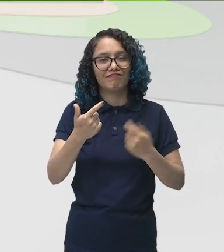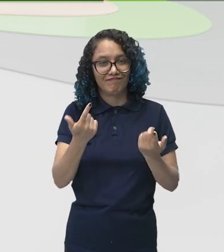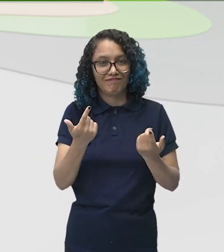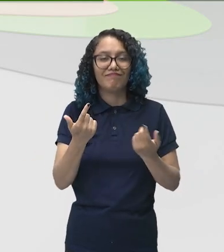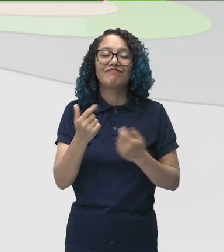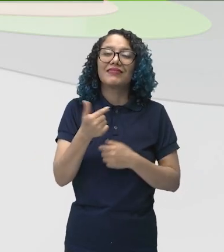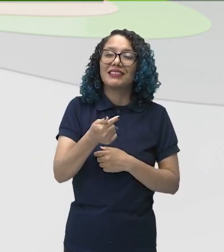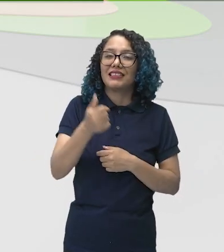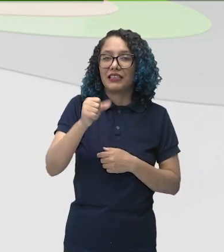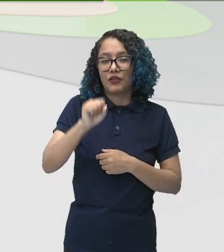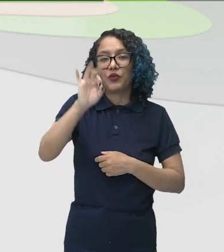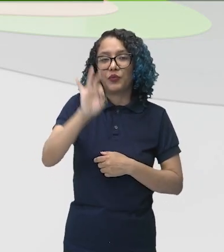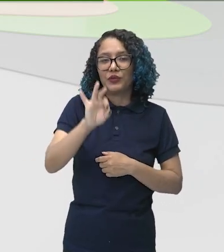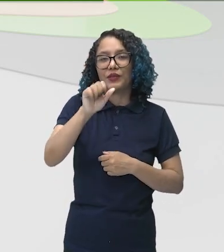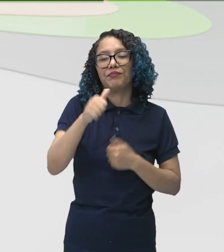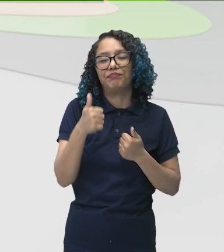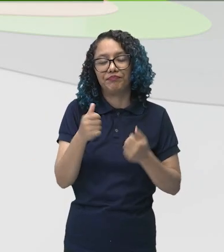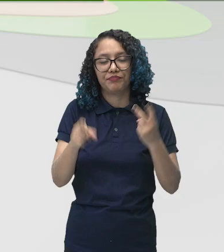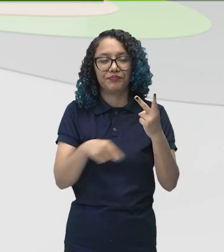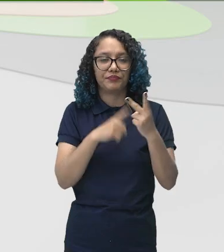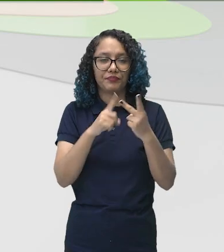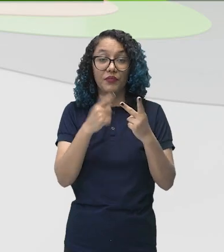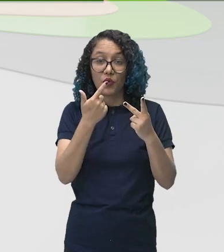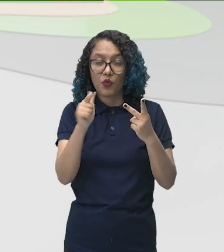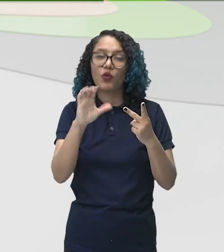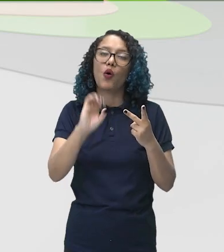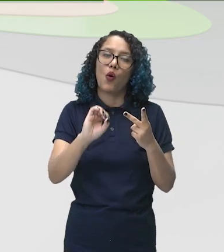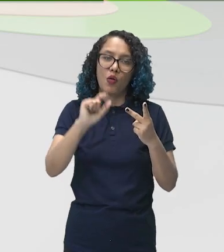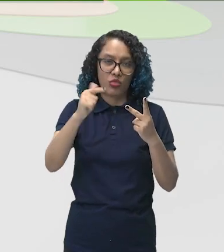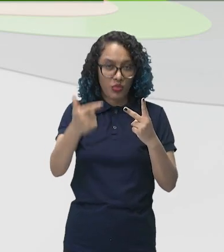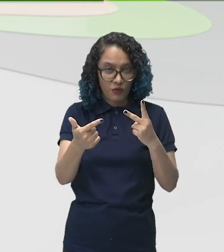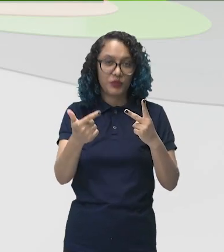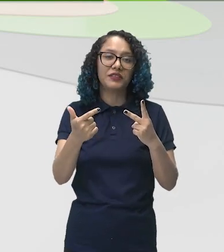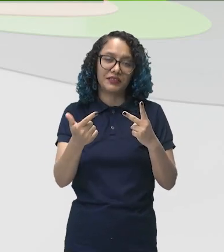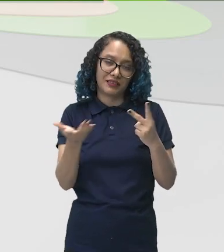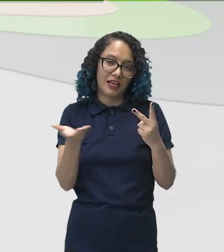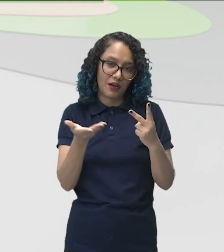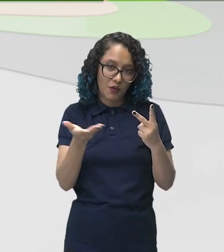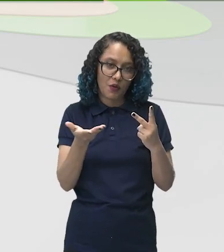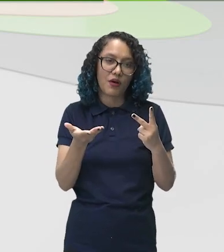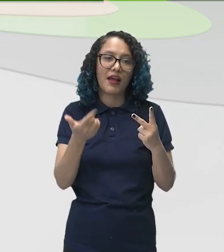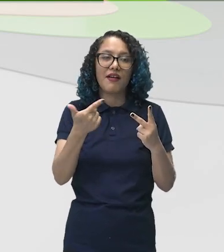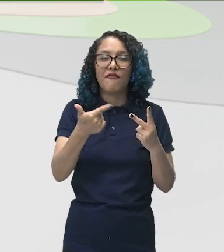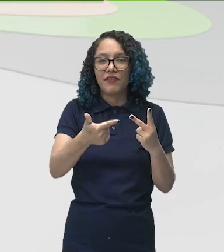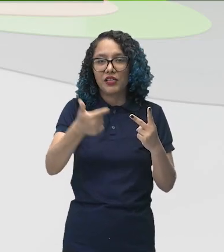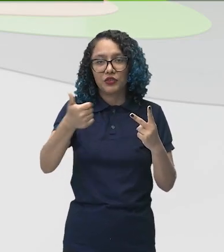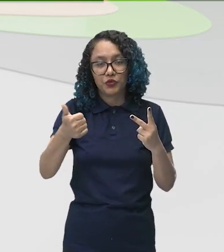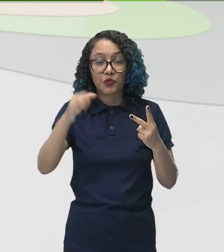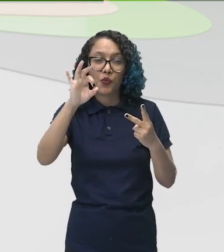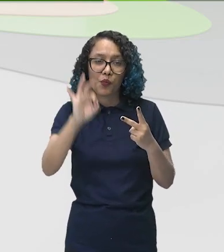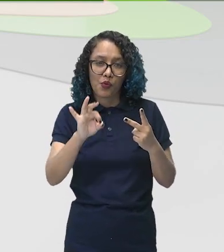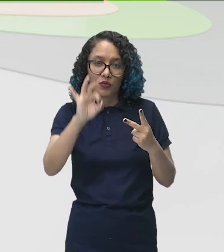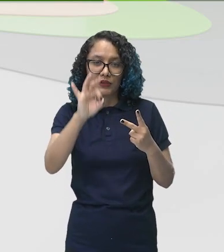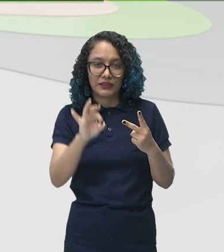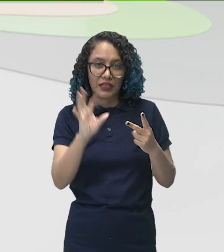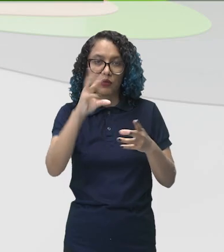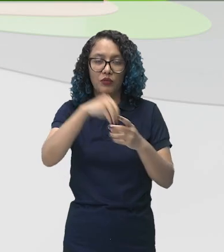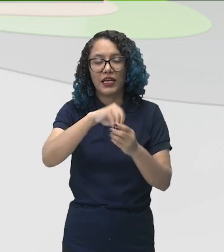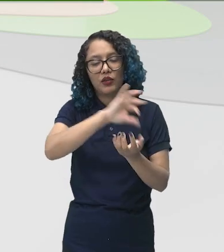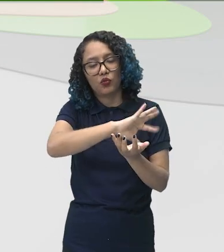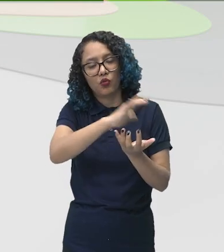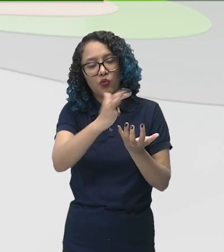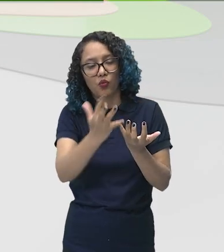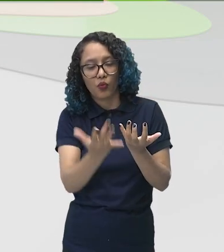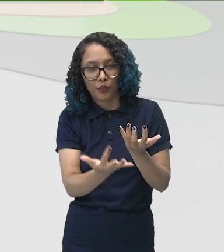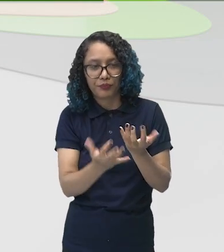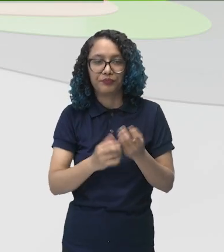Em segundo lugar, que aí temos o oxigênio, representando, então, 21% da composição da atmosfera